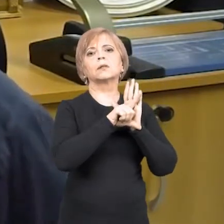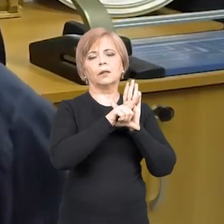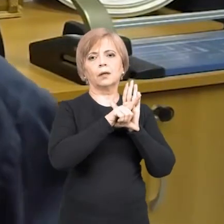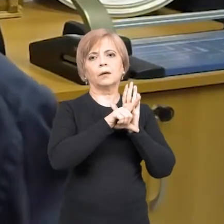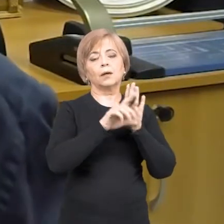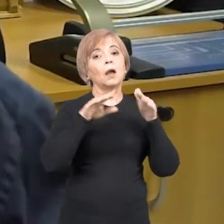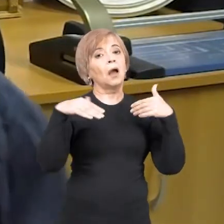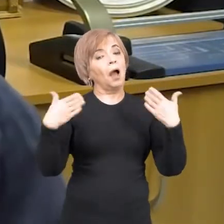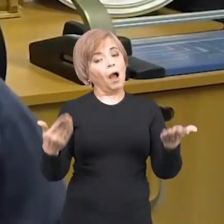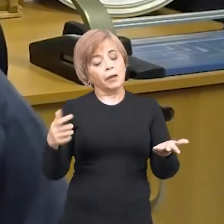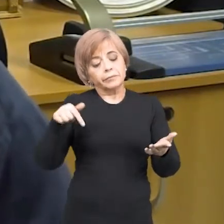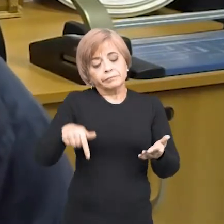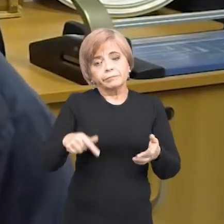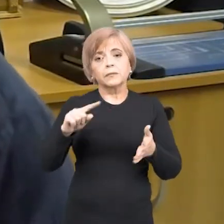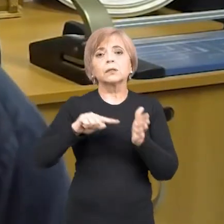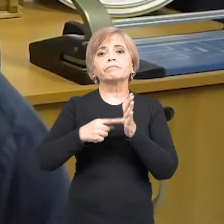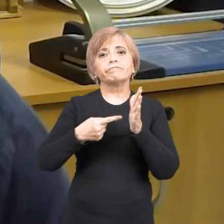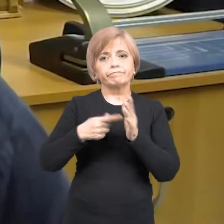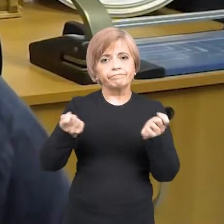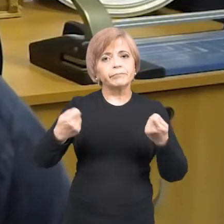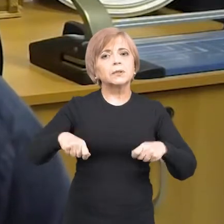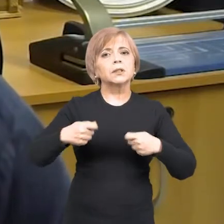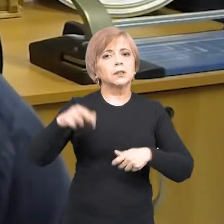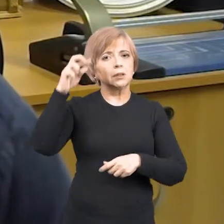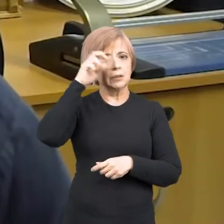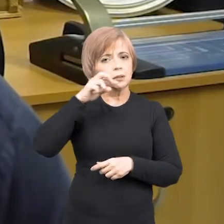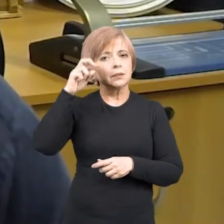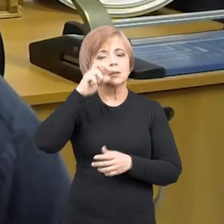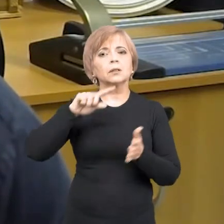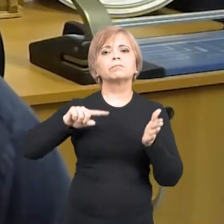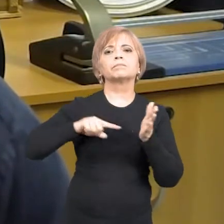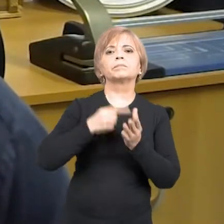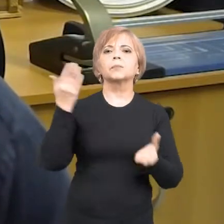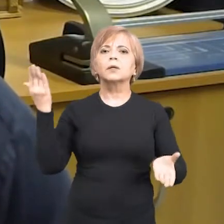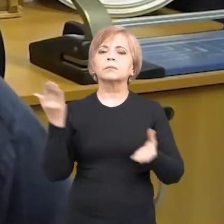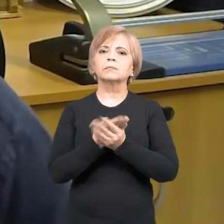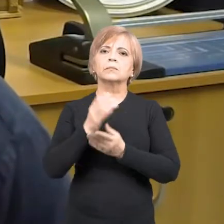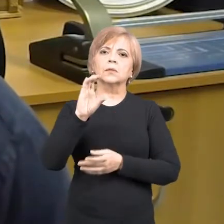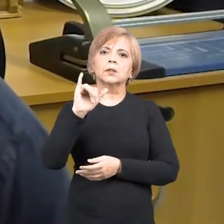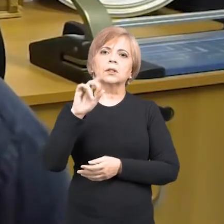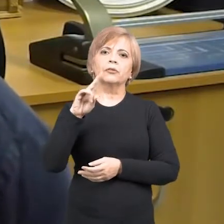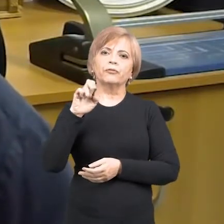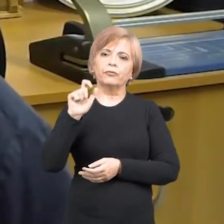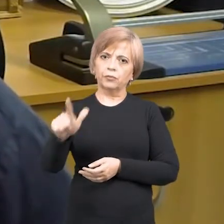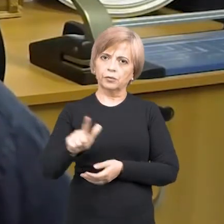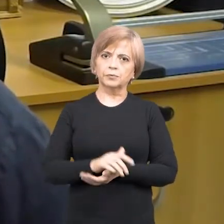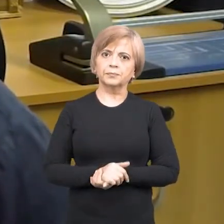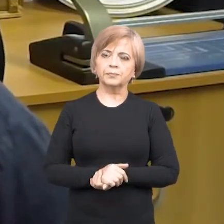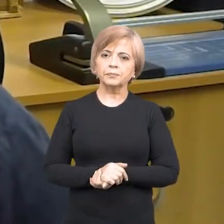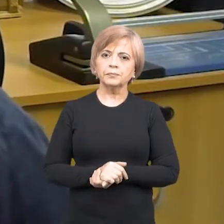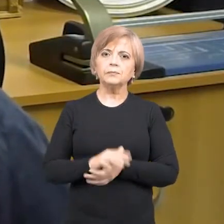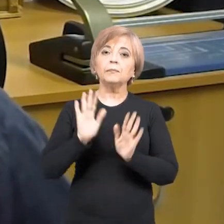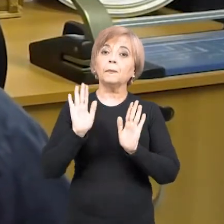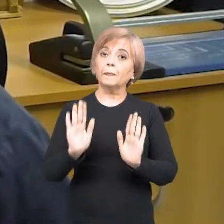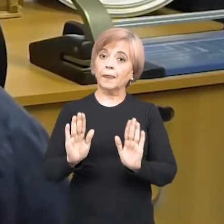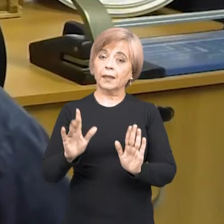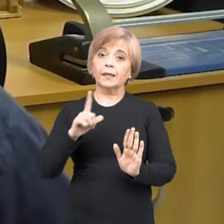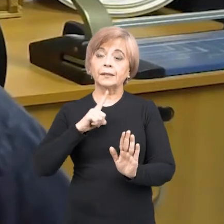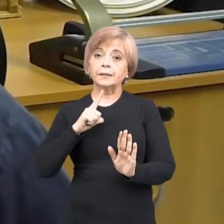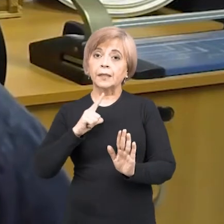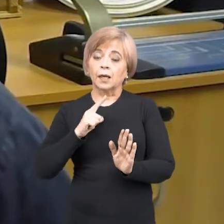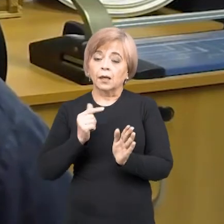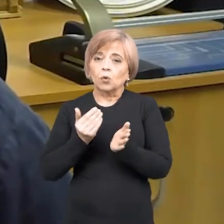determinava a lei. E assim não restou outra alternativa ao Ministério Público, senão a propositura da ação civil. Porém, como ressalvado na